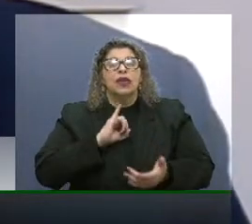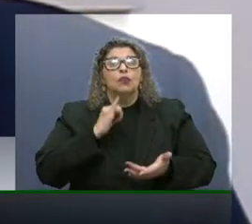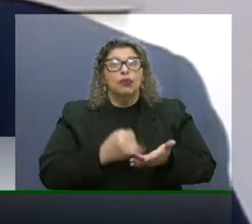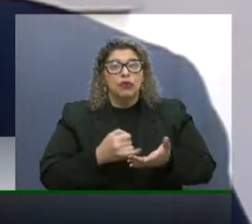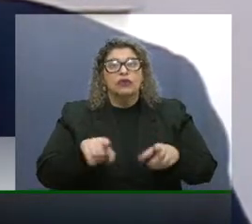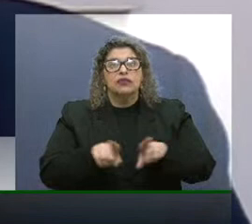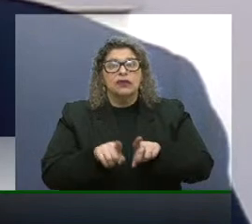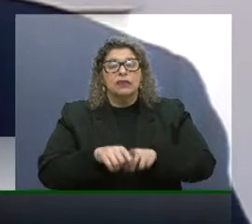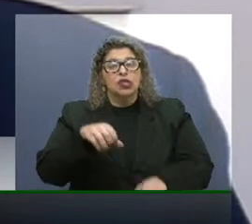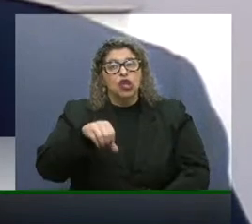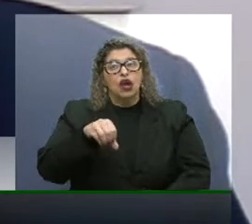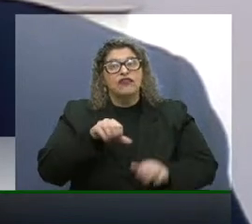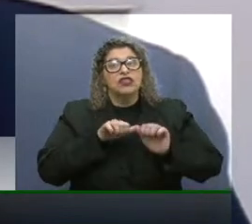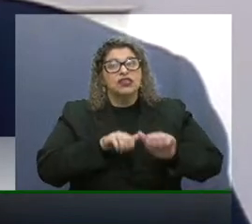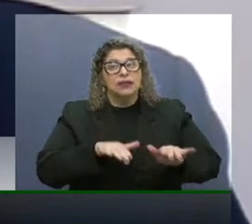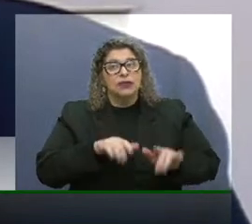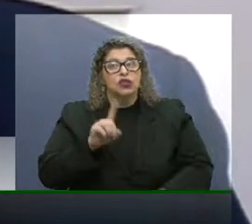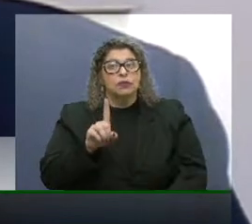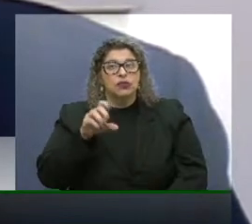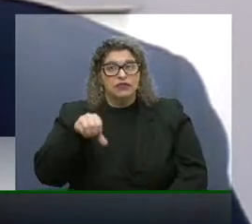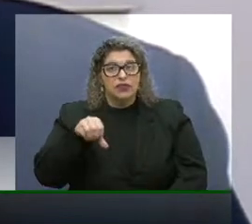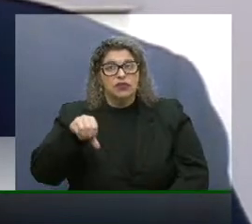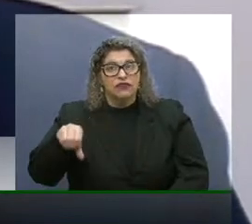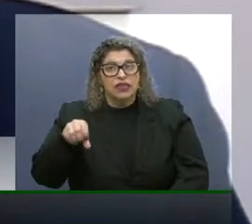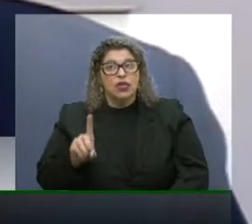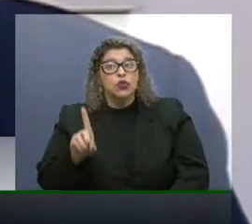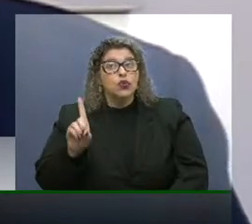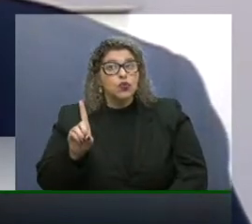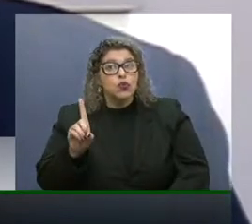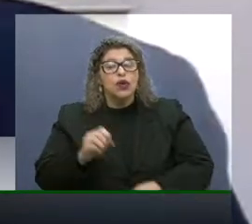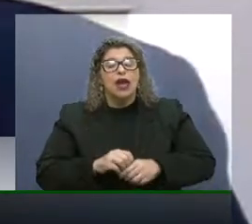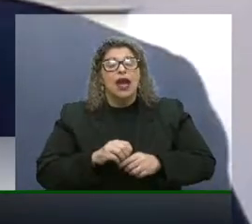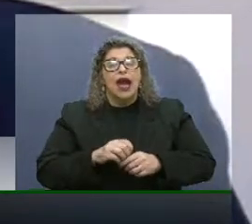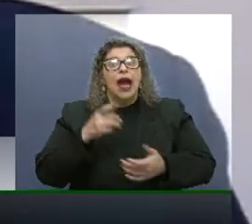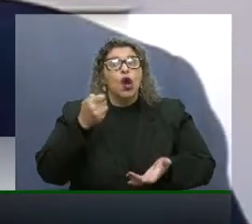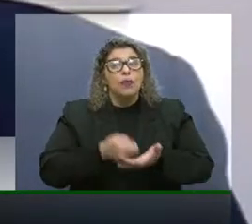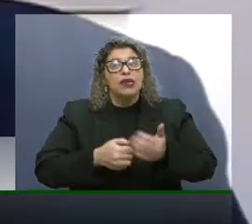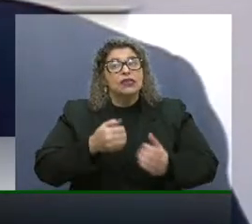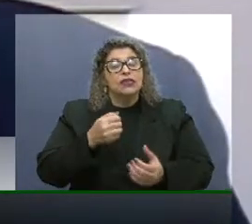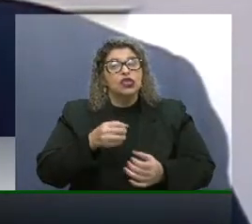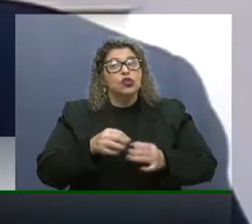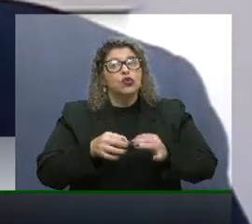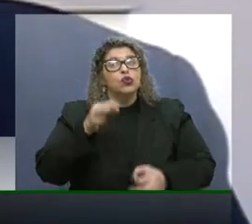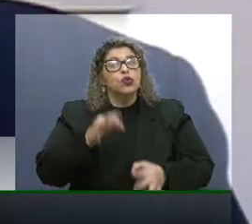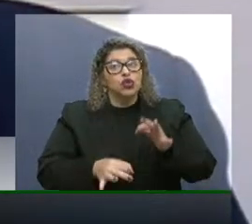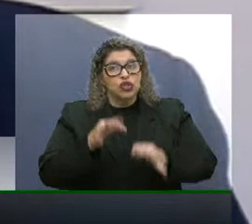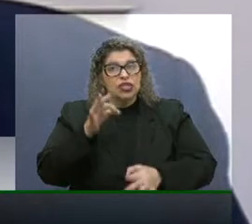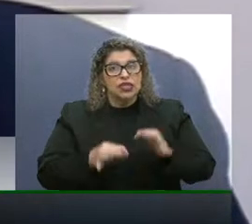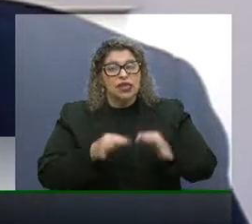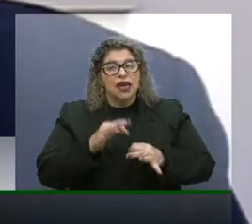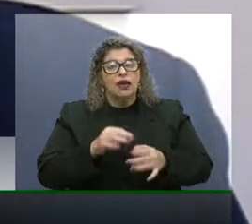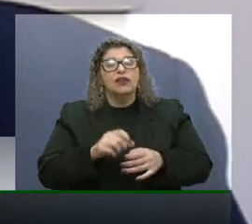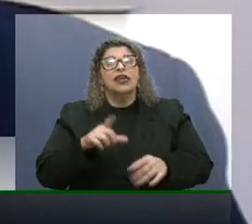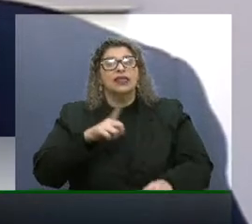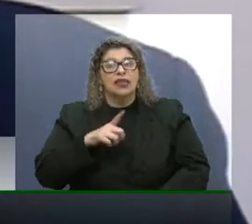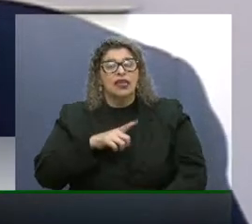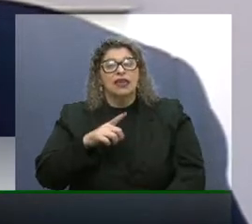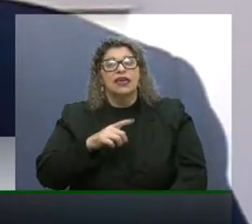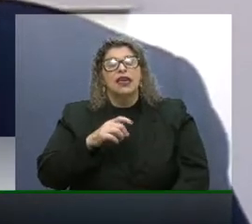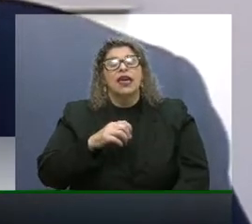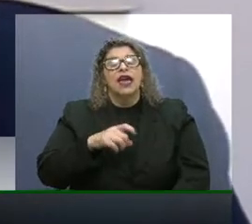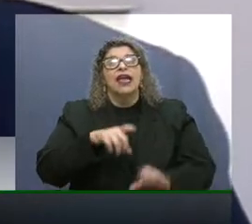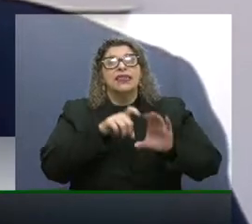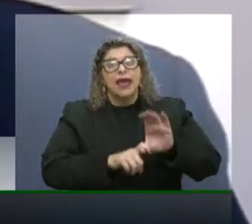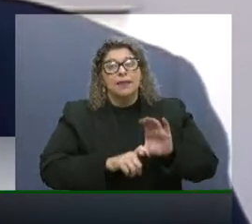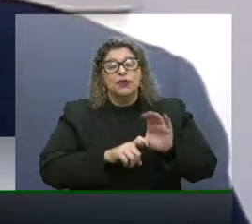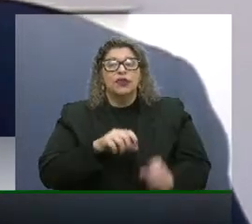9.298, de 9 de setembro de 1991, que dispõe sobre a cobrança judicial de créditos inscritos em dívida ativa da Fazenda Pública